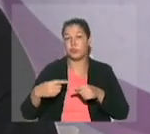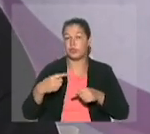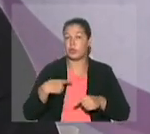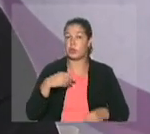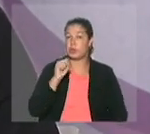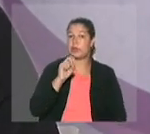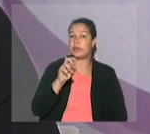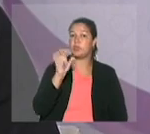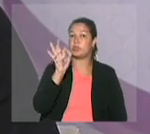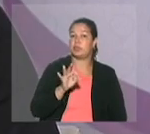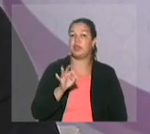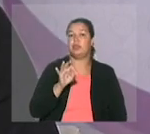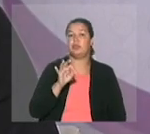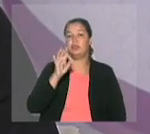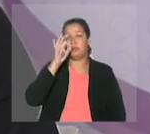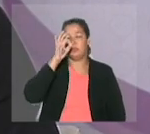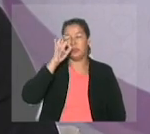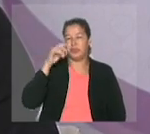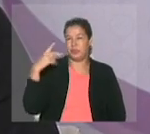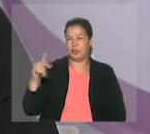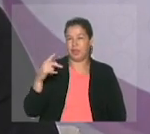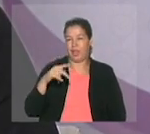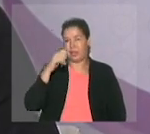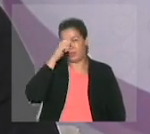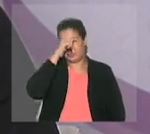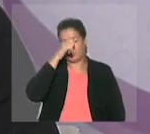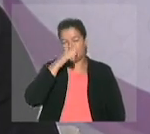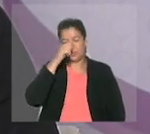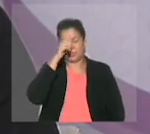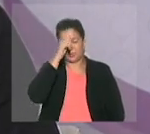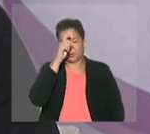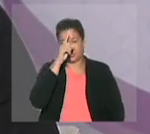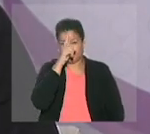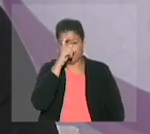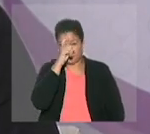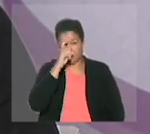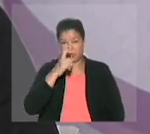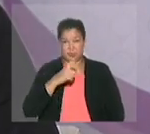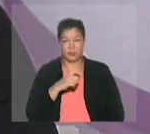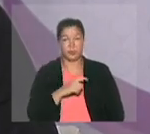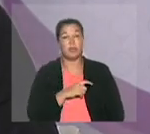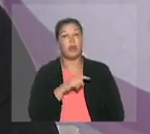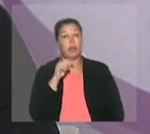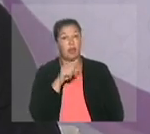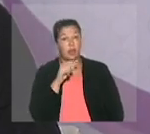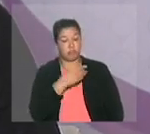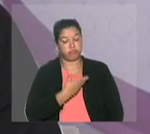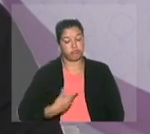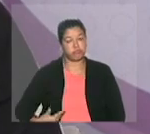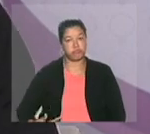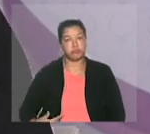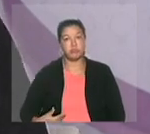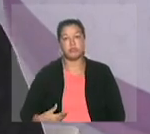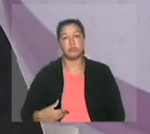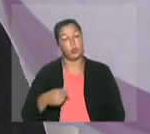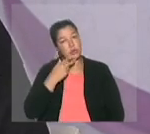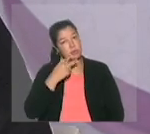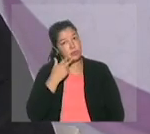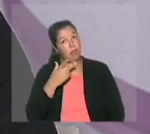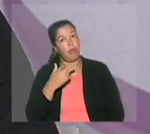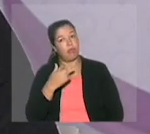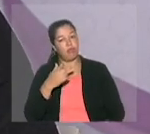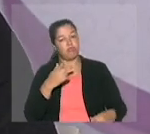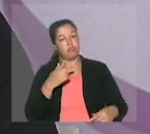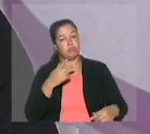Então, quando se fala da política de saúde, a gente está falando da nossa. da política de maioria, Da maioria. que é